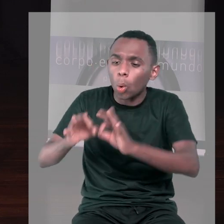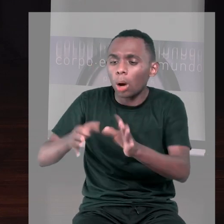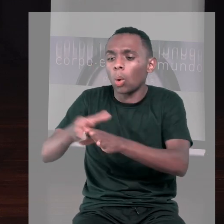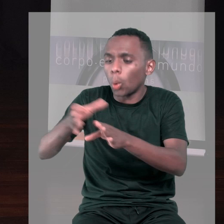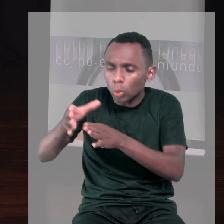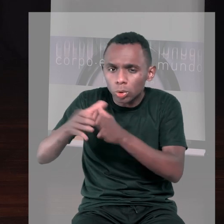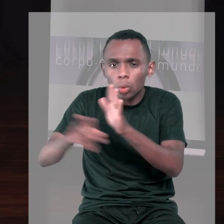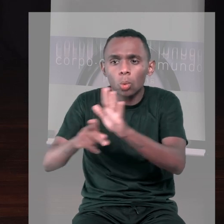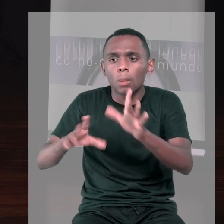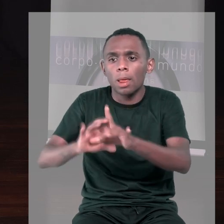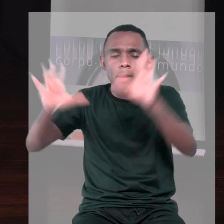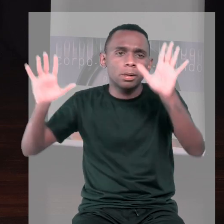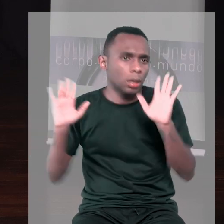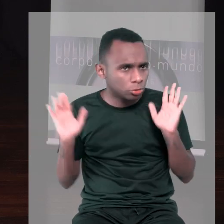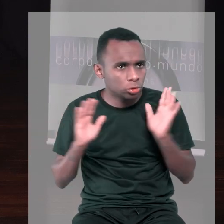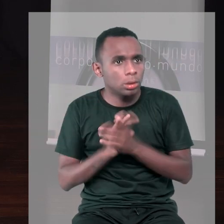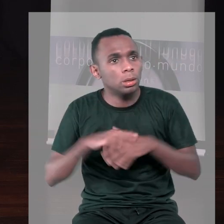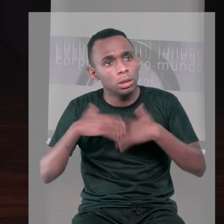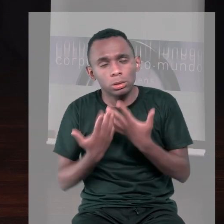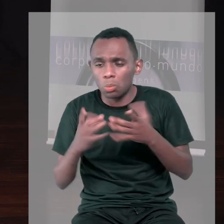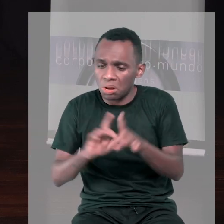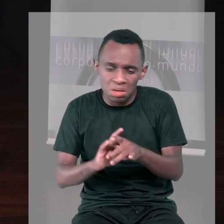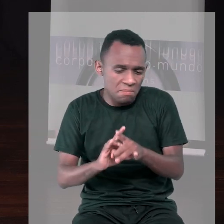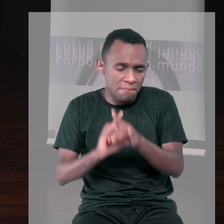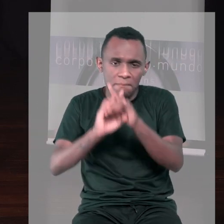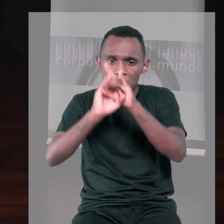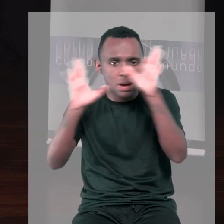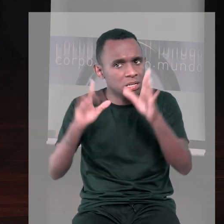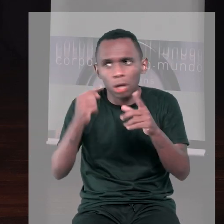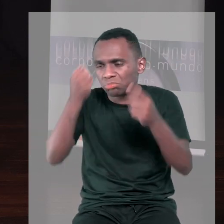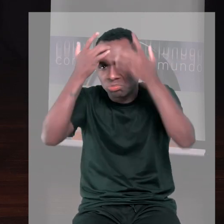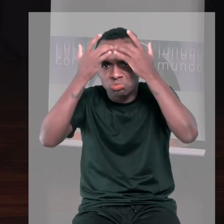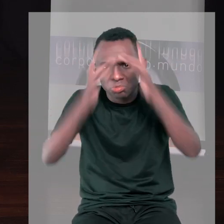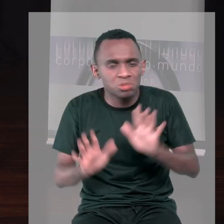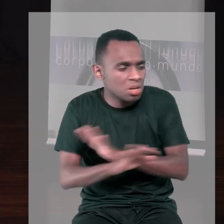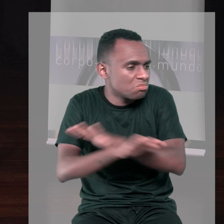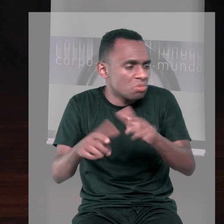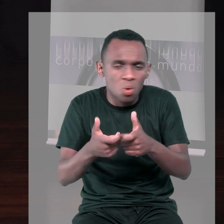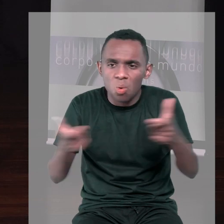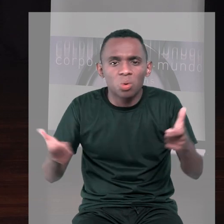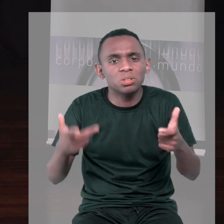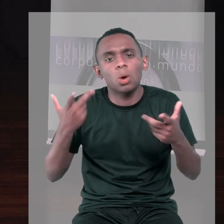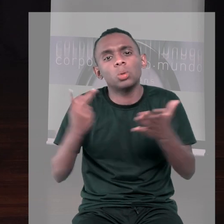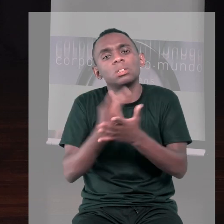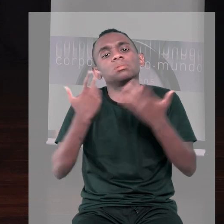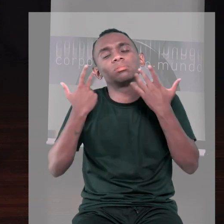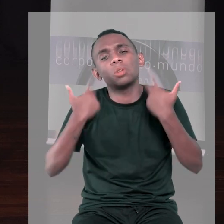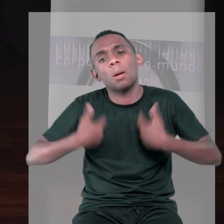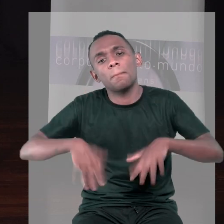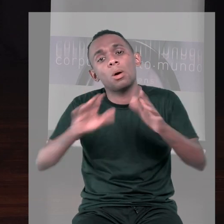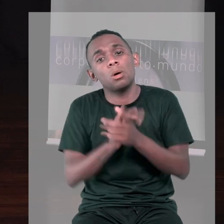memória coletiva faz essas vezes do enquadramento. Não é o único. As instituições fazem esse enquadramento, a universidade faz